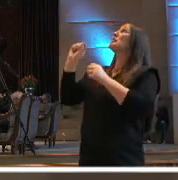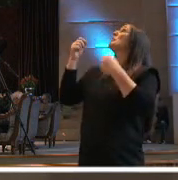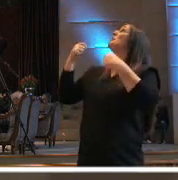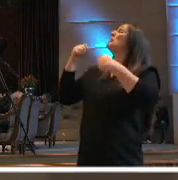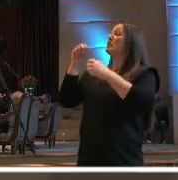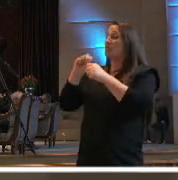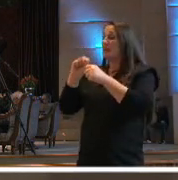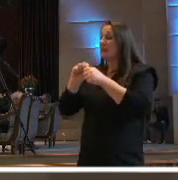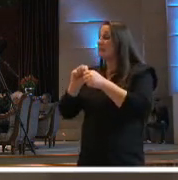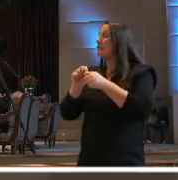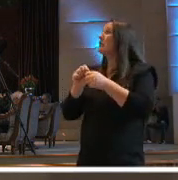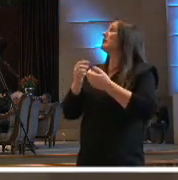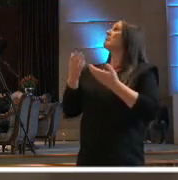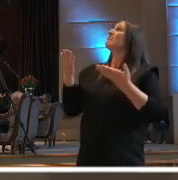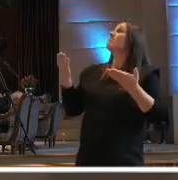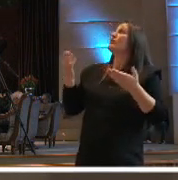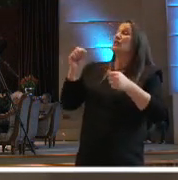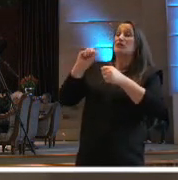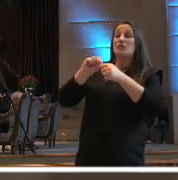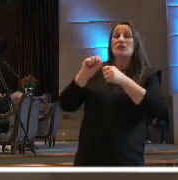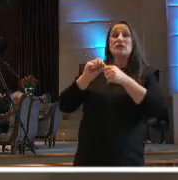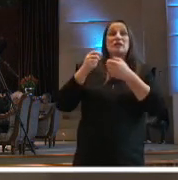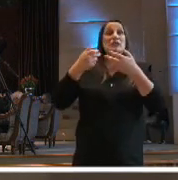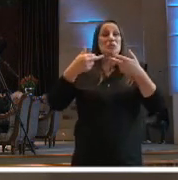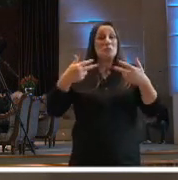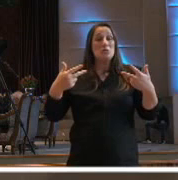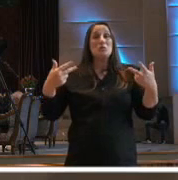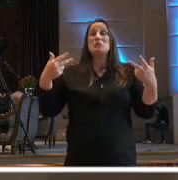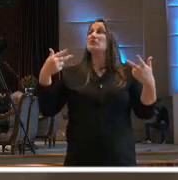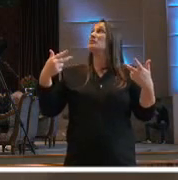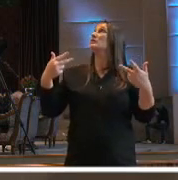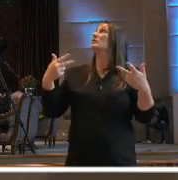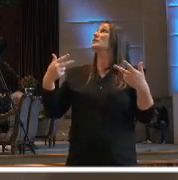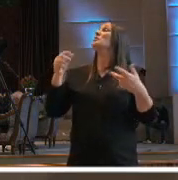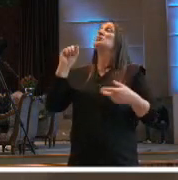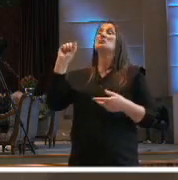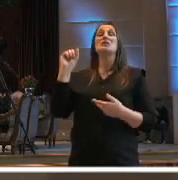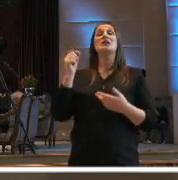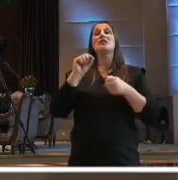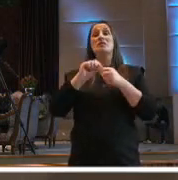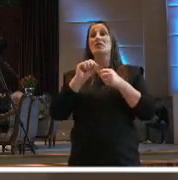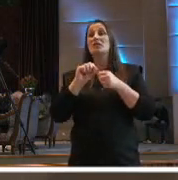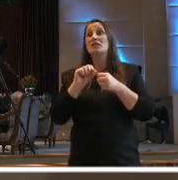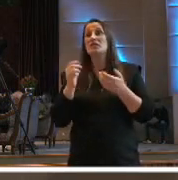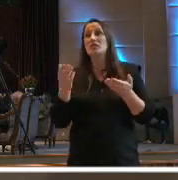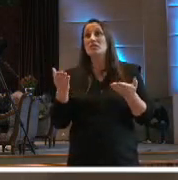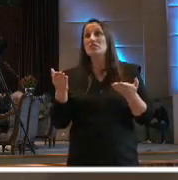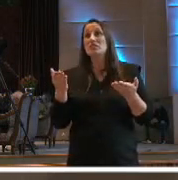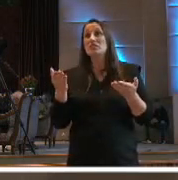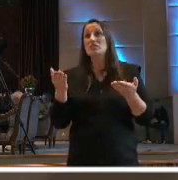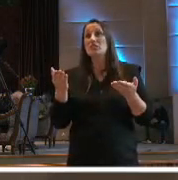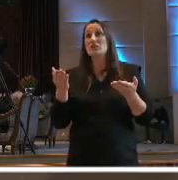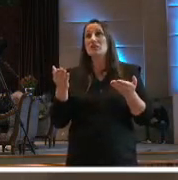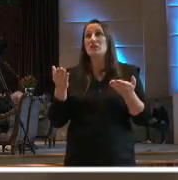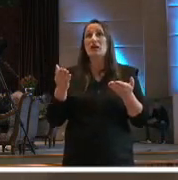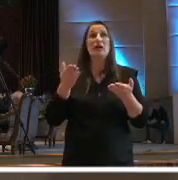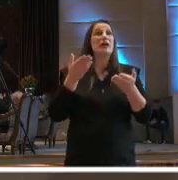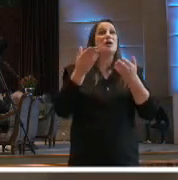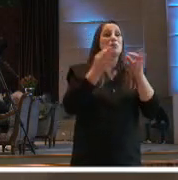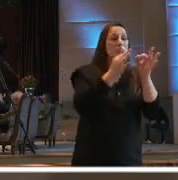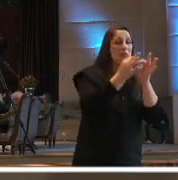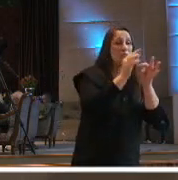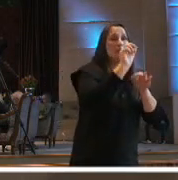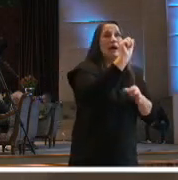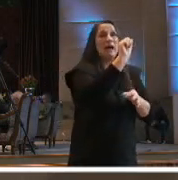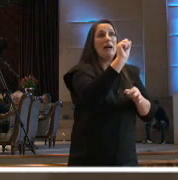próximo passo, qual é a próxima situação, o que eu faço, não é? Qual é o plano A, qual é o plano